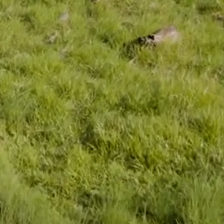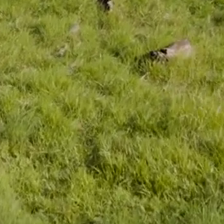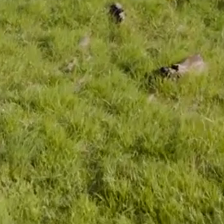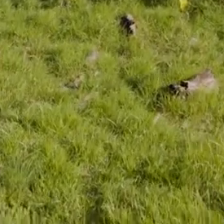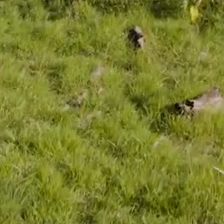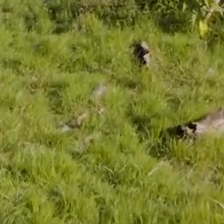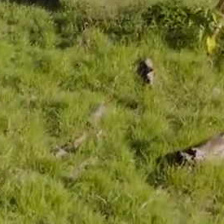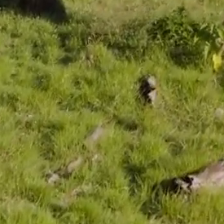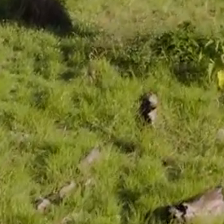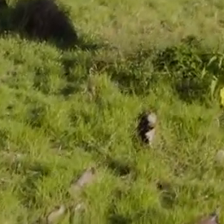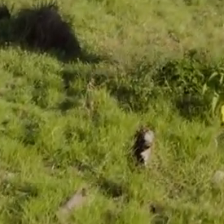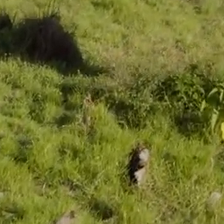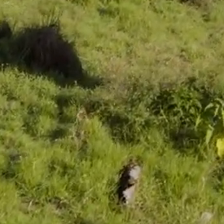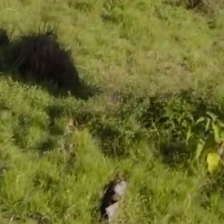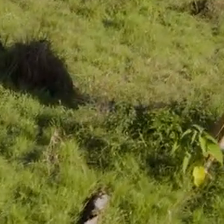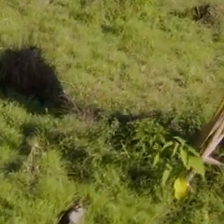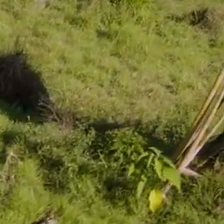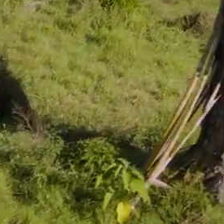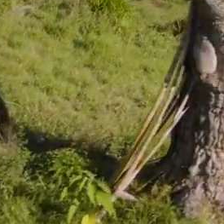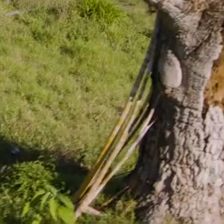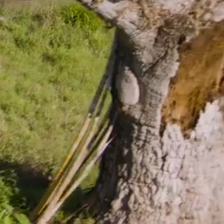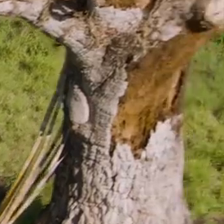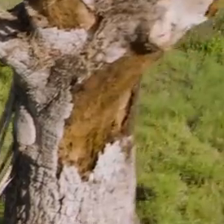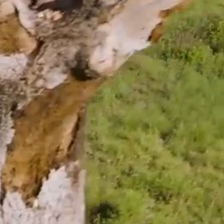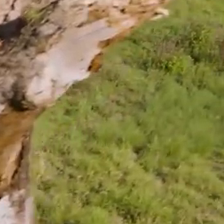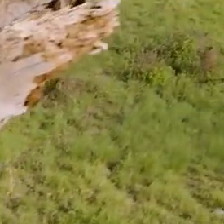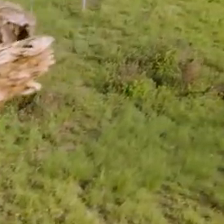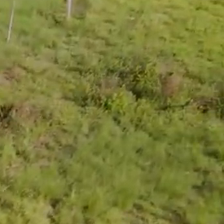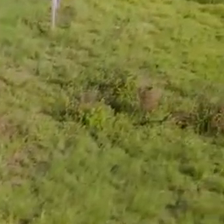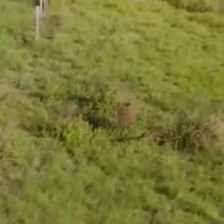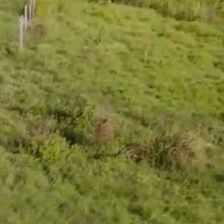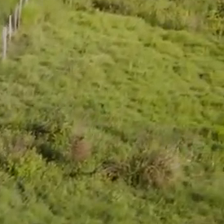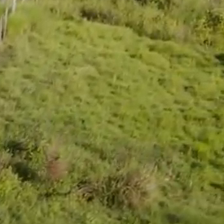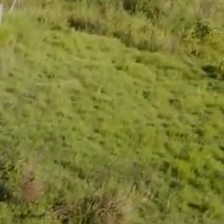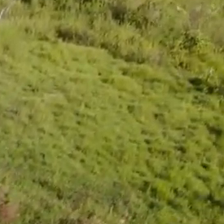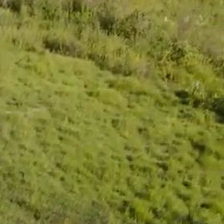Jaiko, tem que Jura Kuerumbuterupi, Nhandeiro